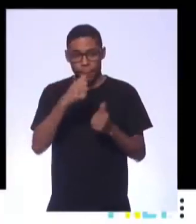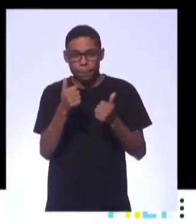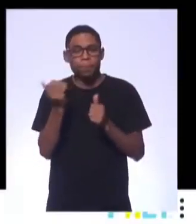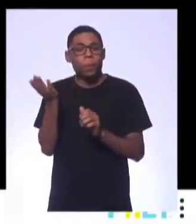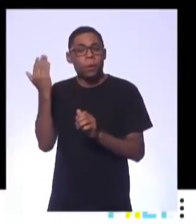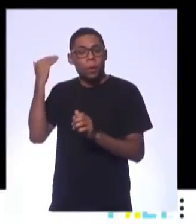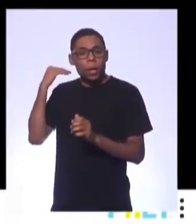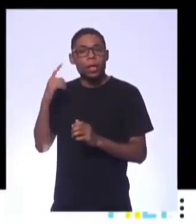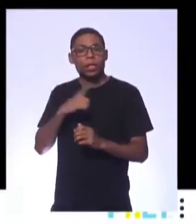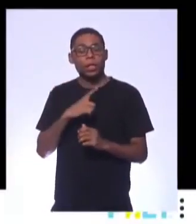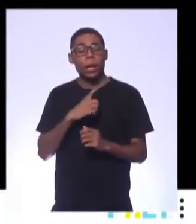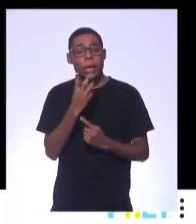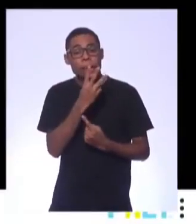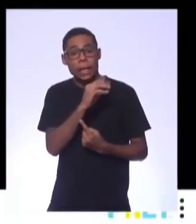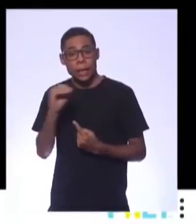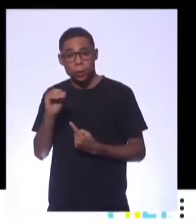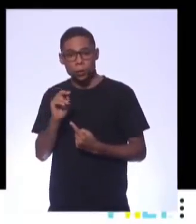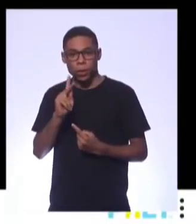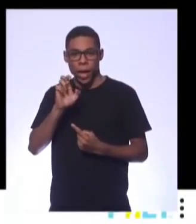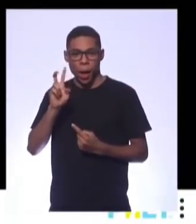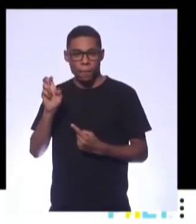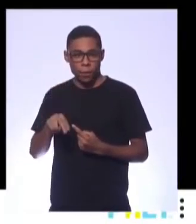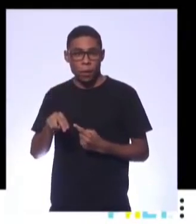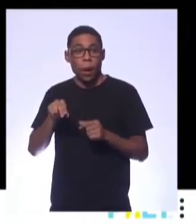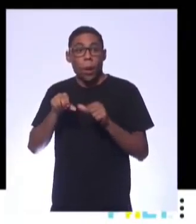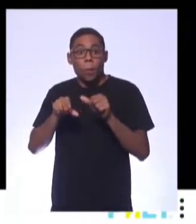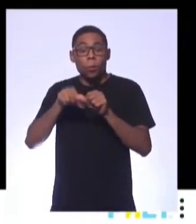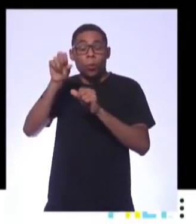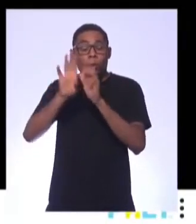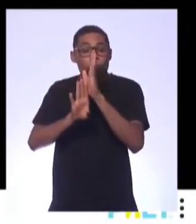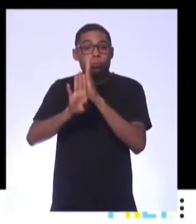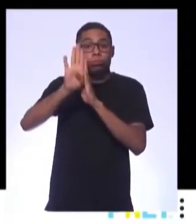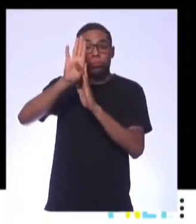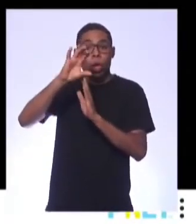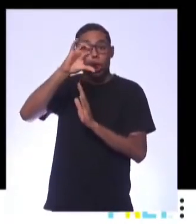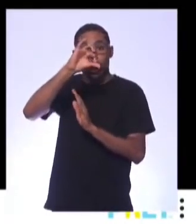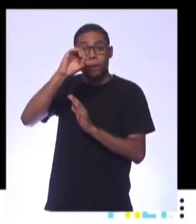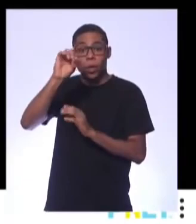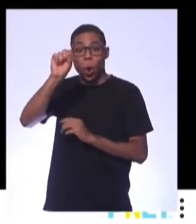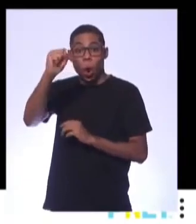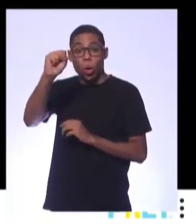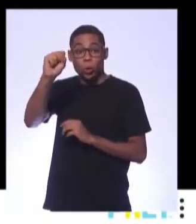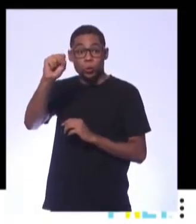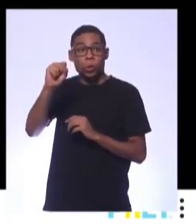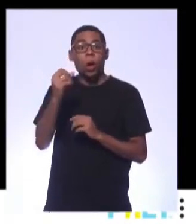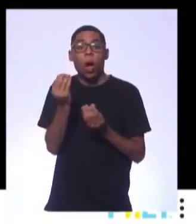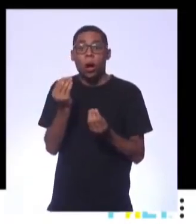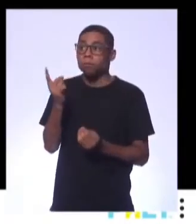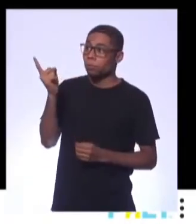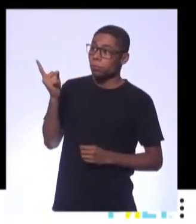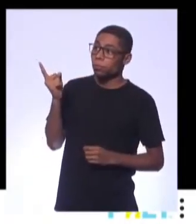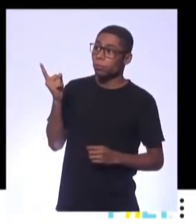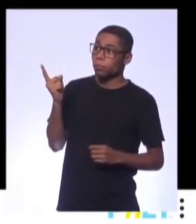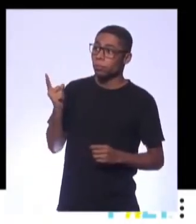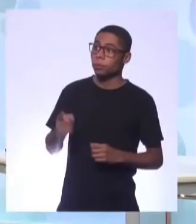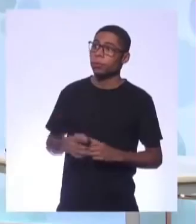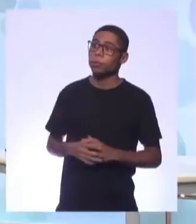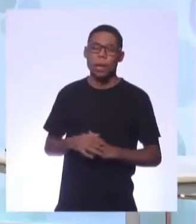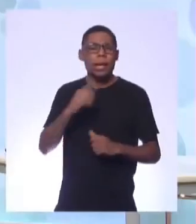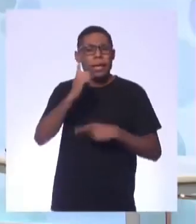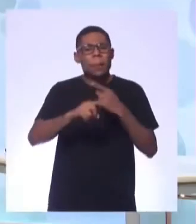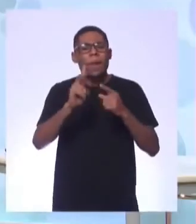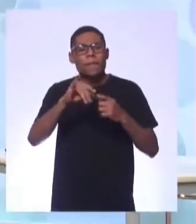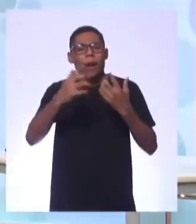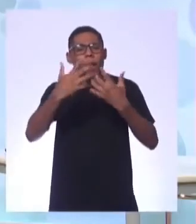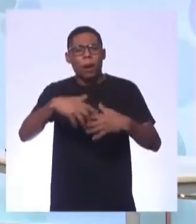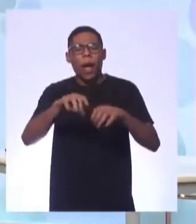inicialmente a 300 Kelvin, foi para 908 Kelvin, no caso, tá? Depois vocês vão fazer uma equaçãozinha básica para